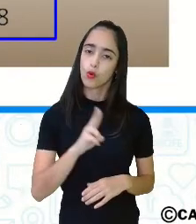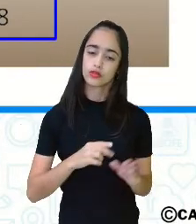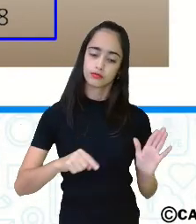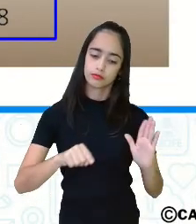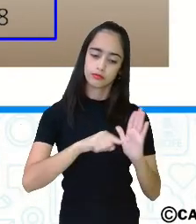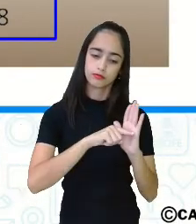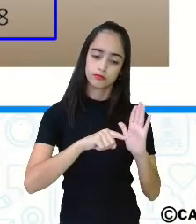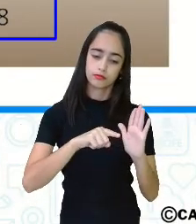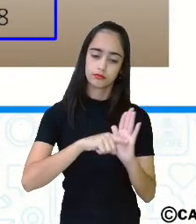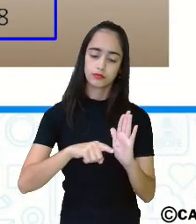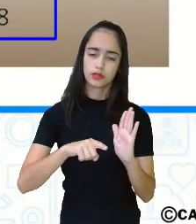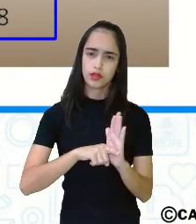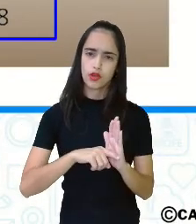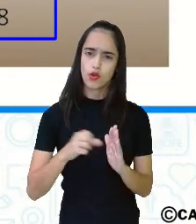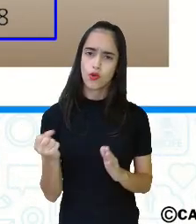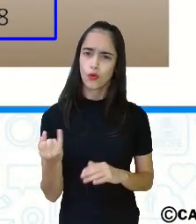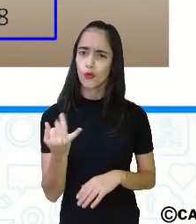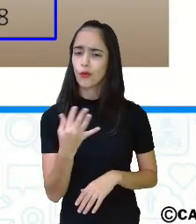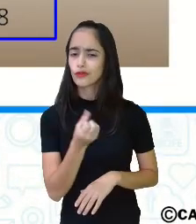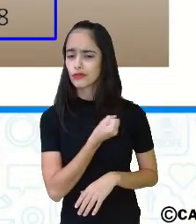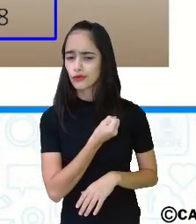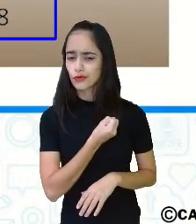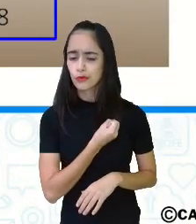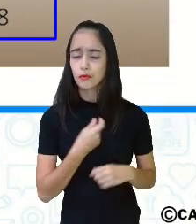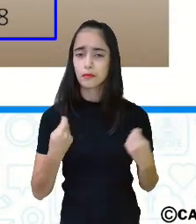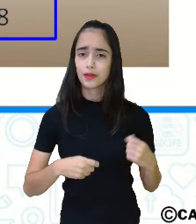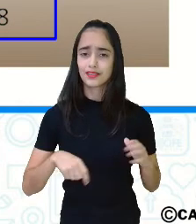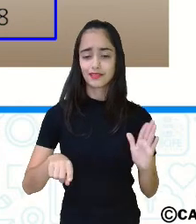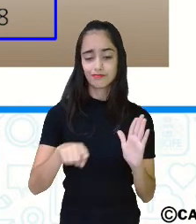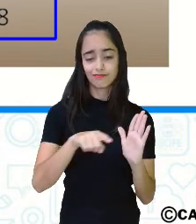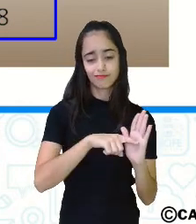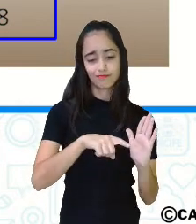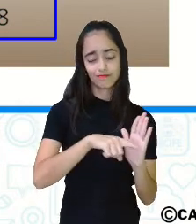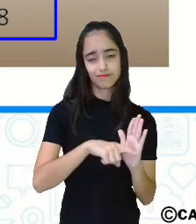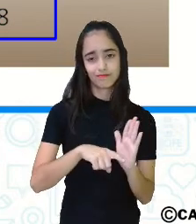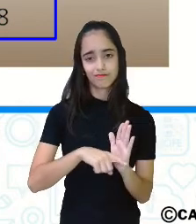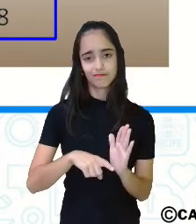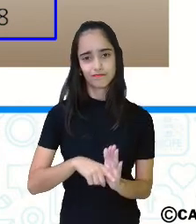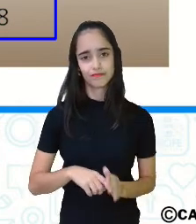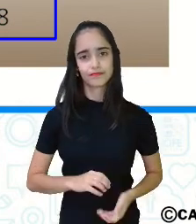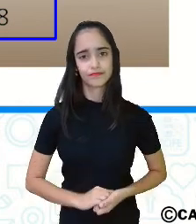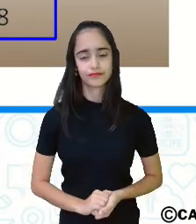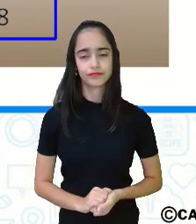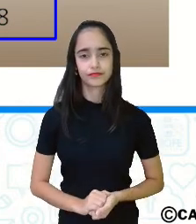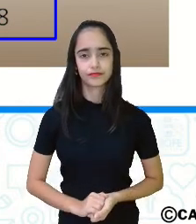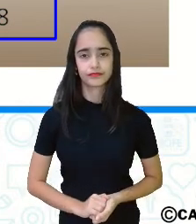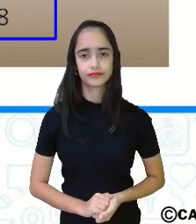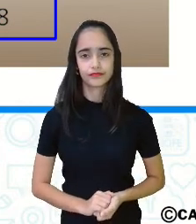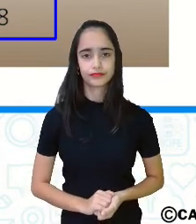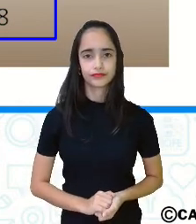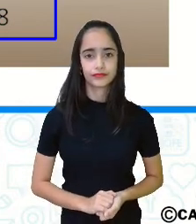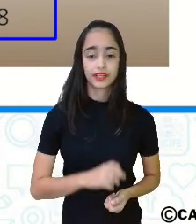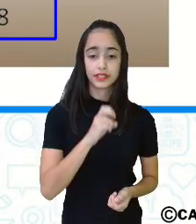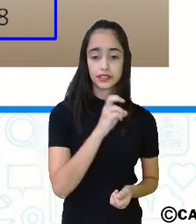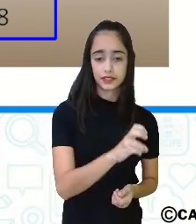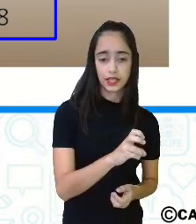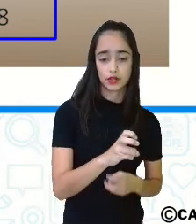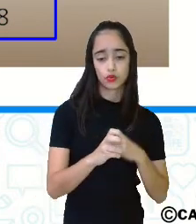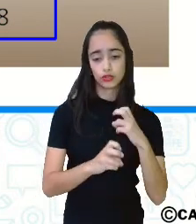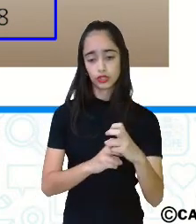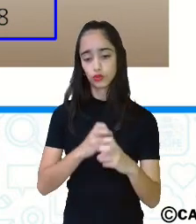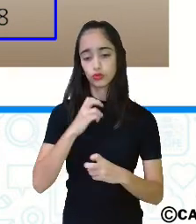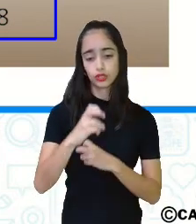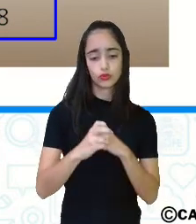quanto em quanto o sapinho vai pulando e vai voltando para os números menores, né? De 5 em 5.